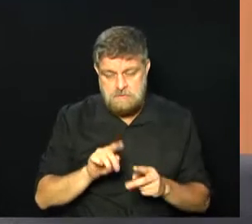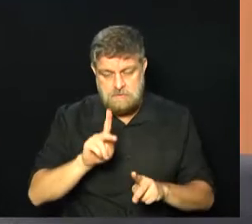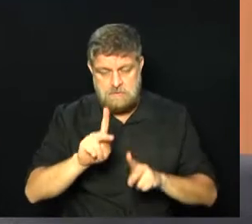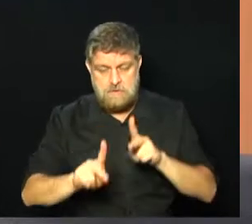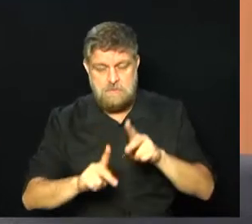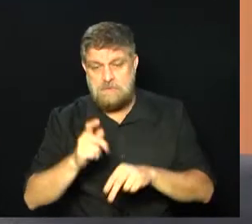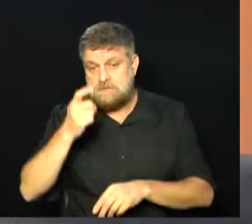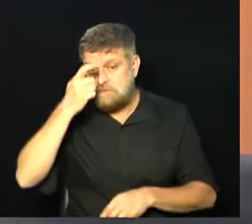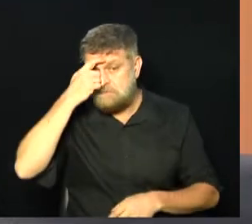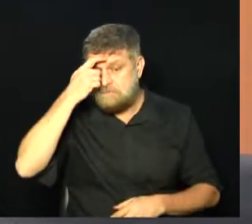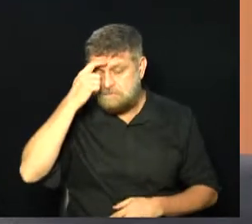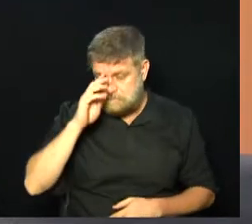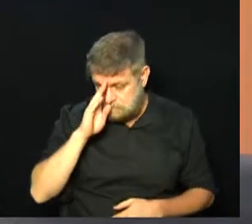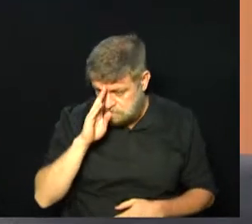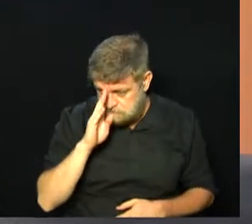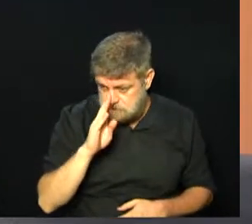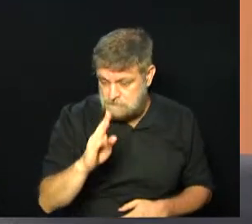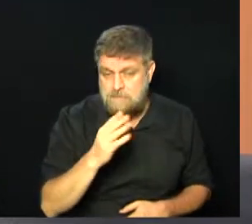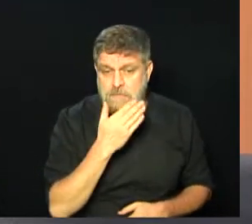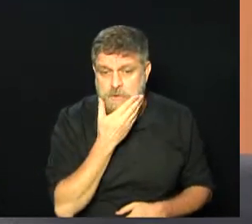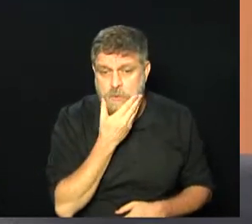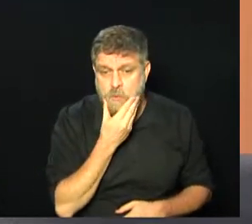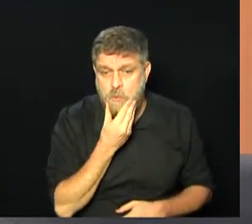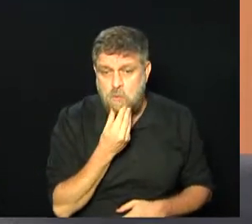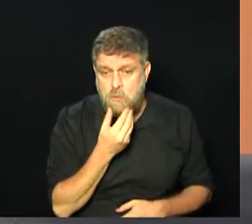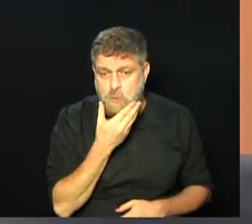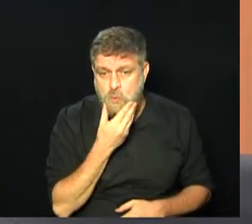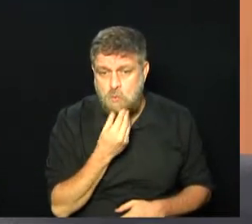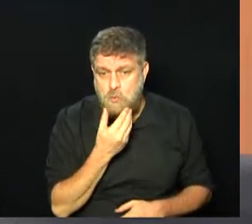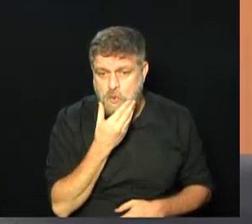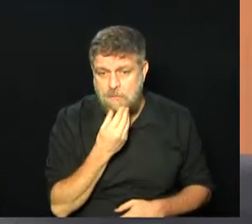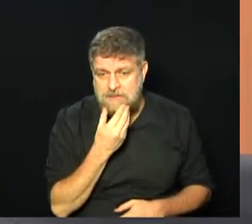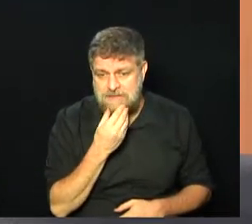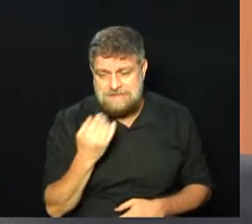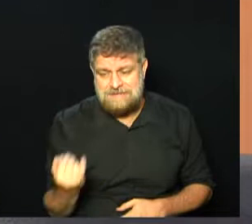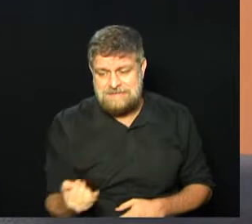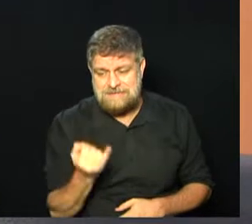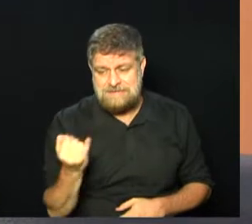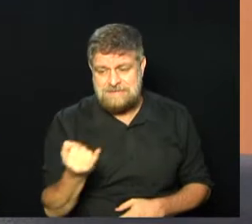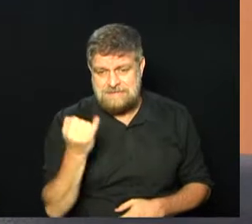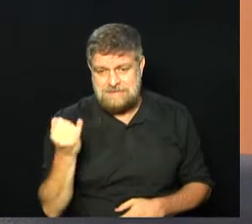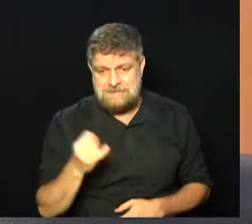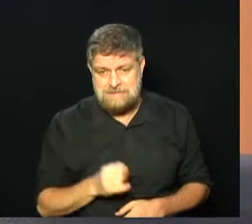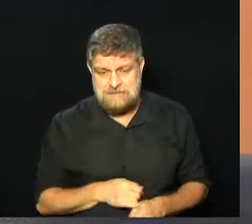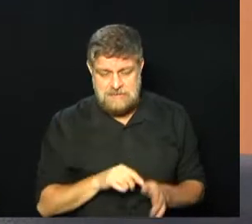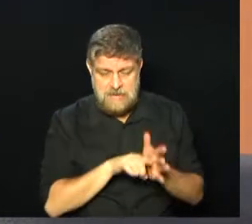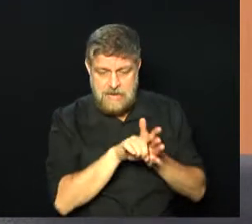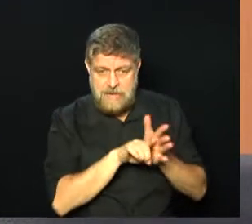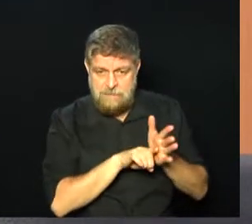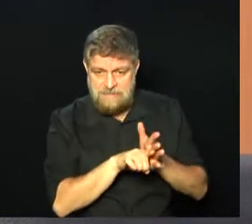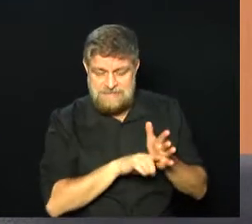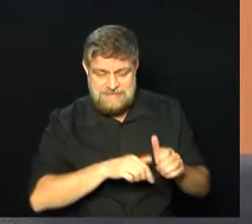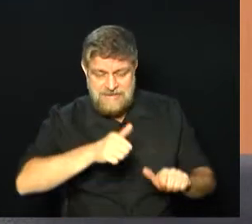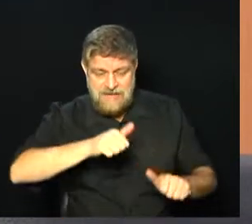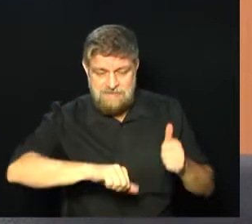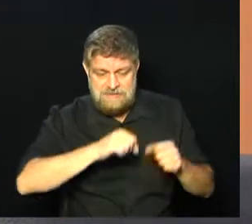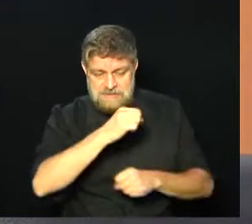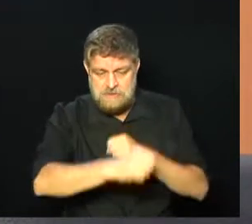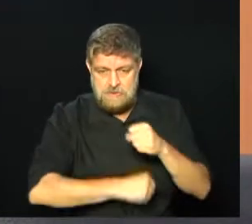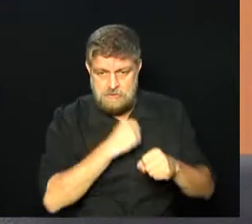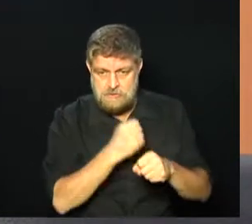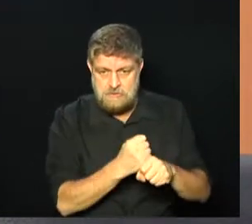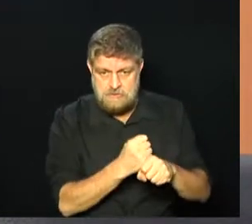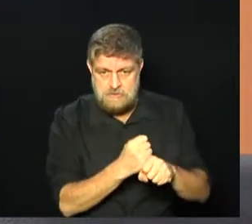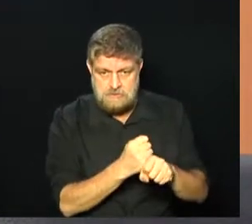população, principalmente os homens, da importância do exame anual da próstata, da avaliação anual, no sentido